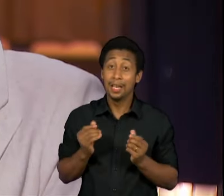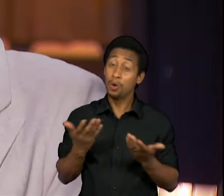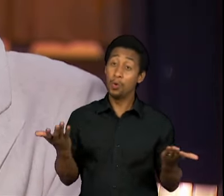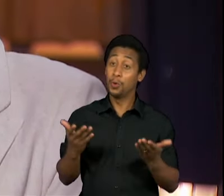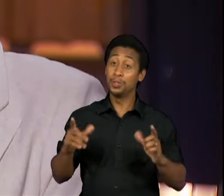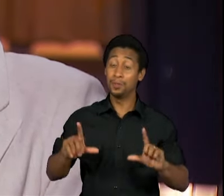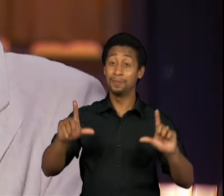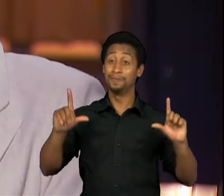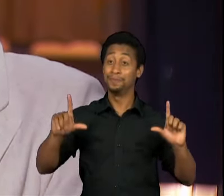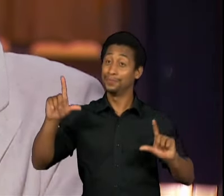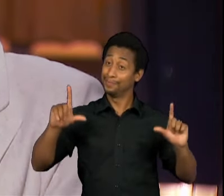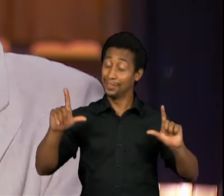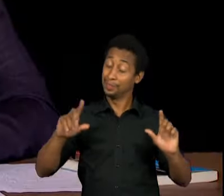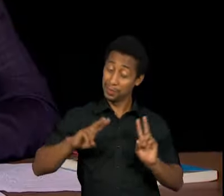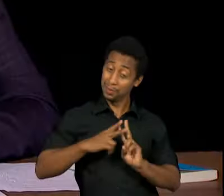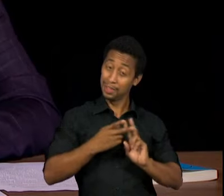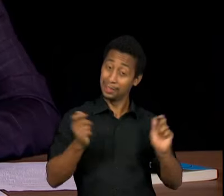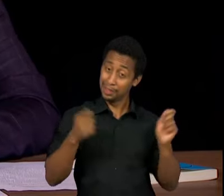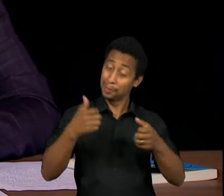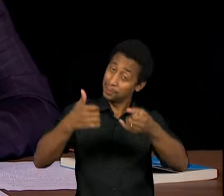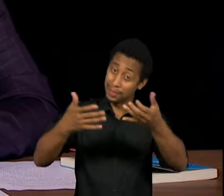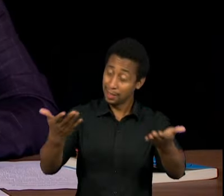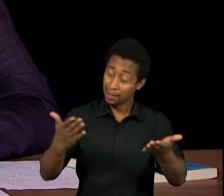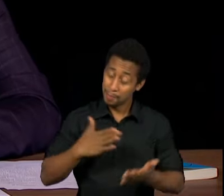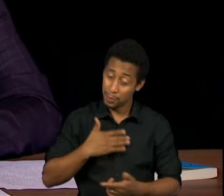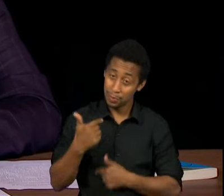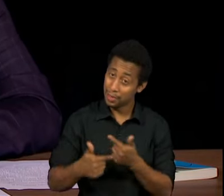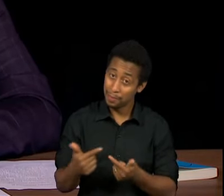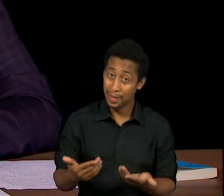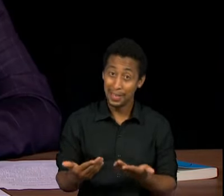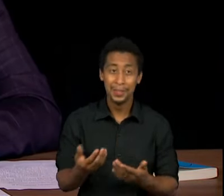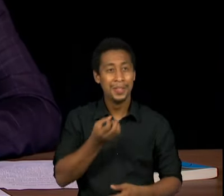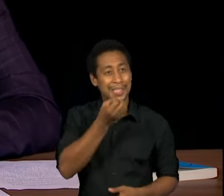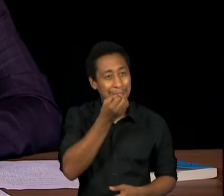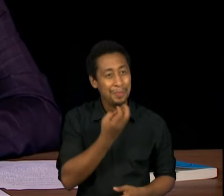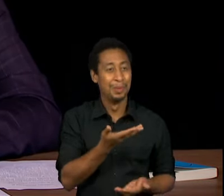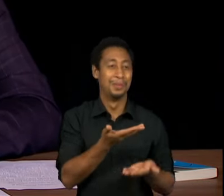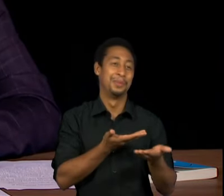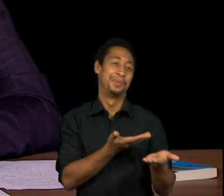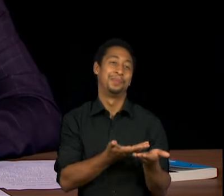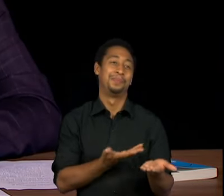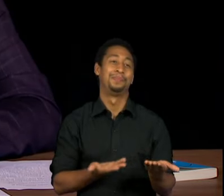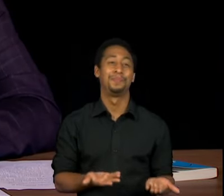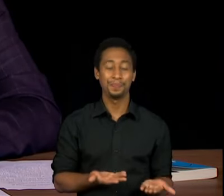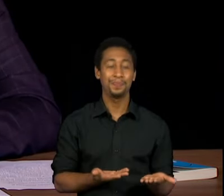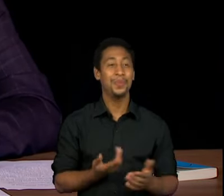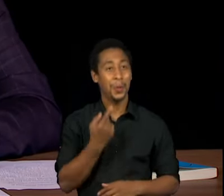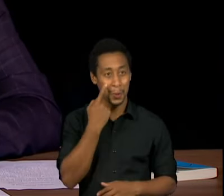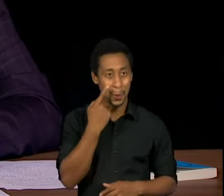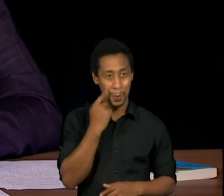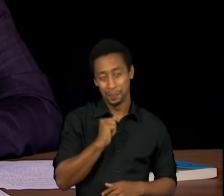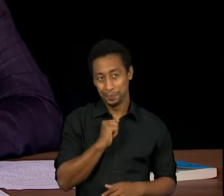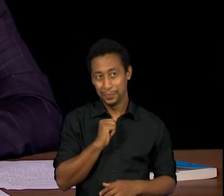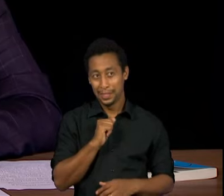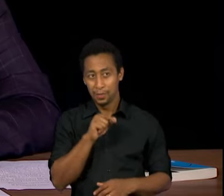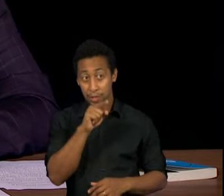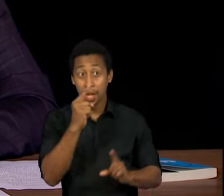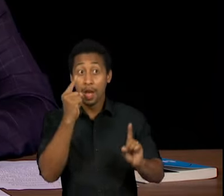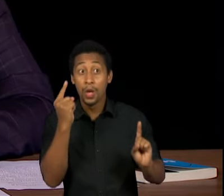hoje né falando do meu trabalho que hoje com você se você pudesse encontrar essa